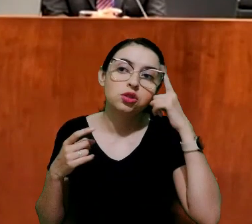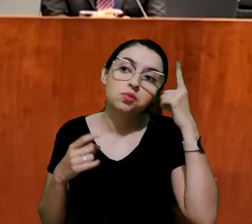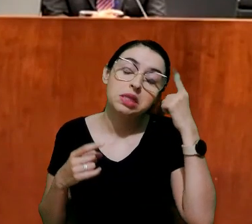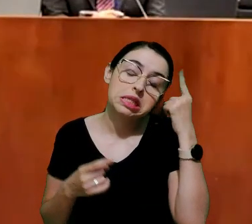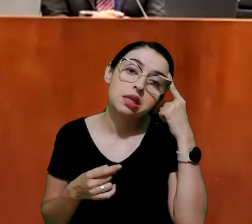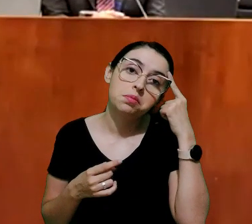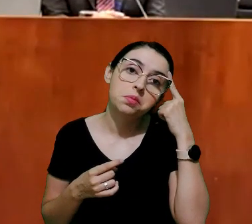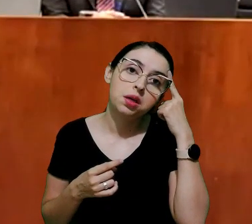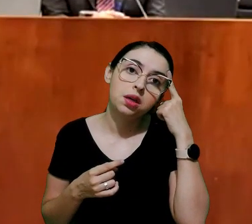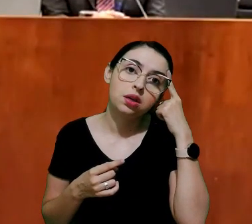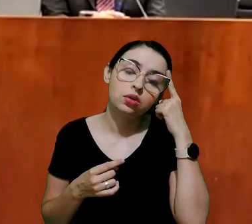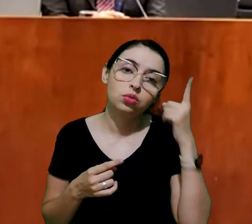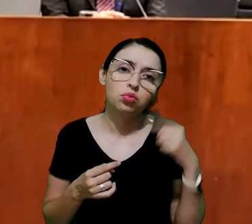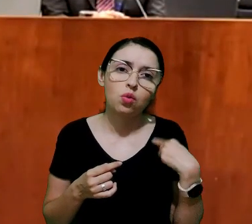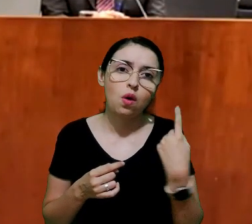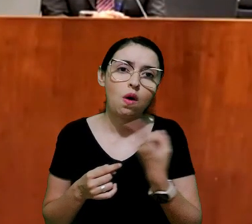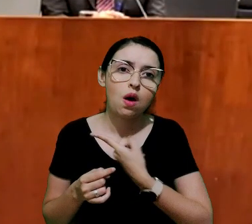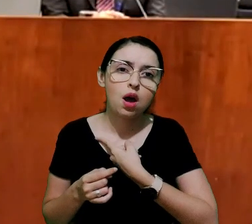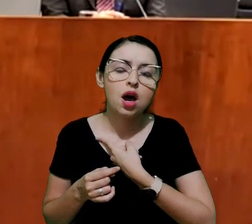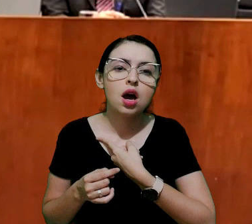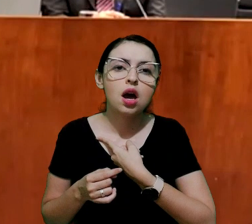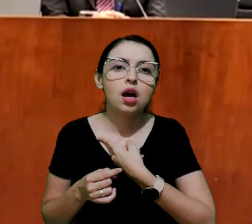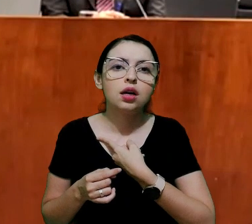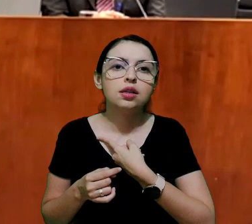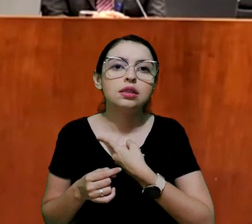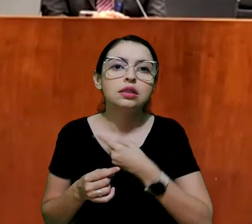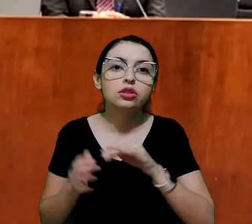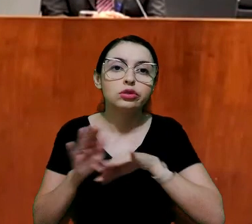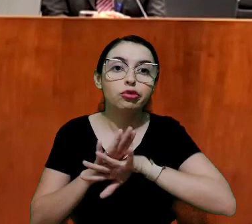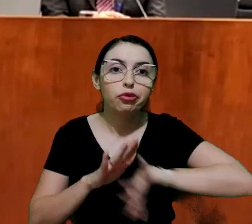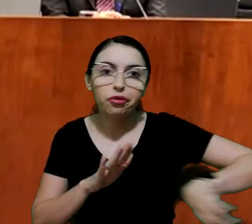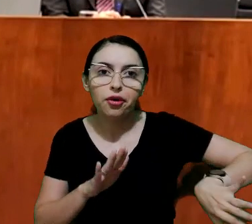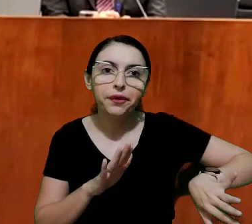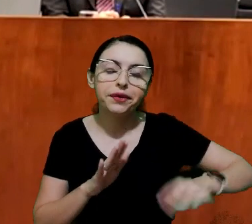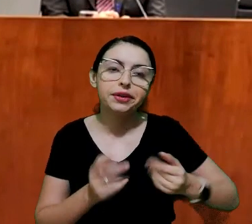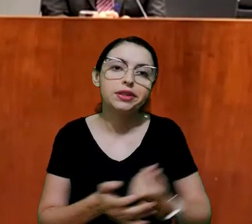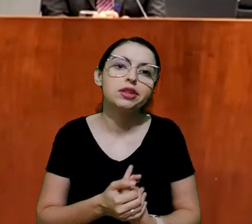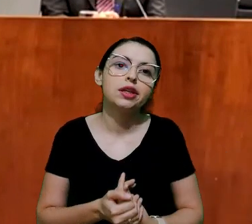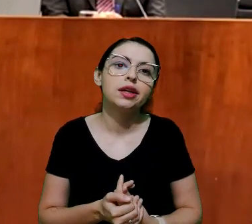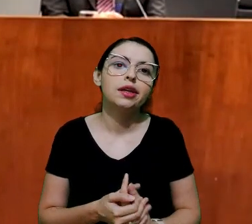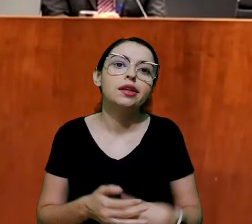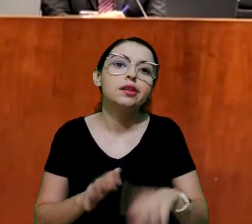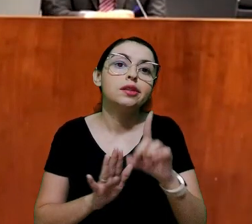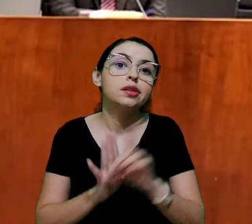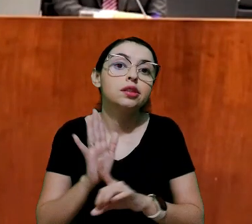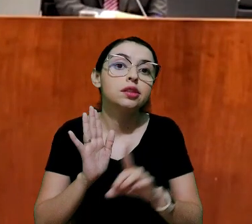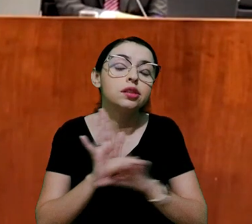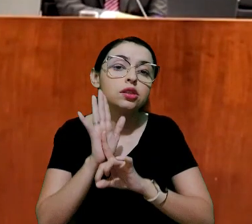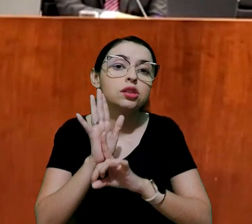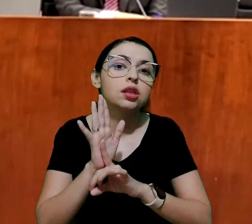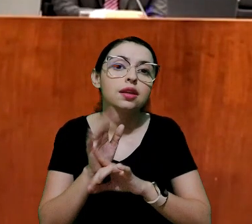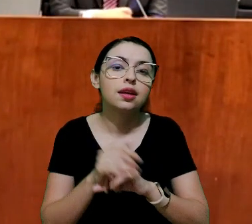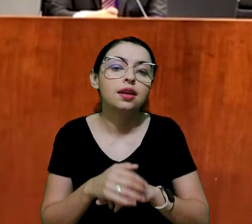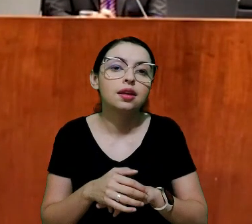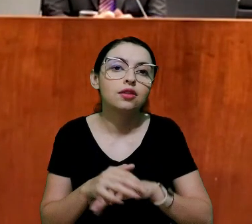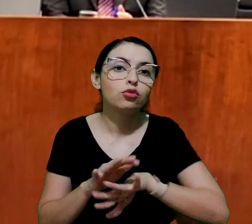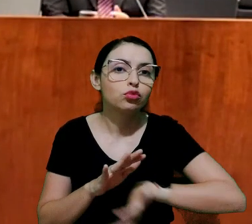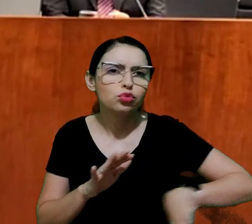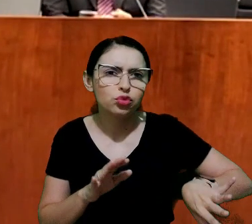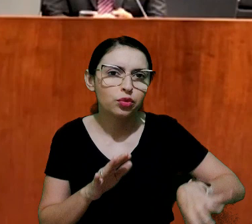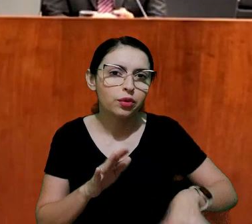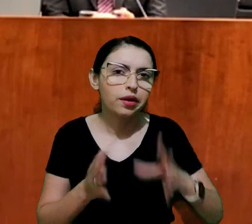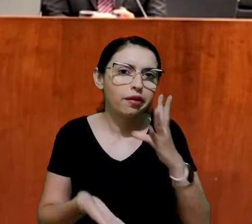nós temos uma tendência que se encontra muito para fugir, como a professora notou, planejamento sucessório, para fugir, vamos dizer assim, a palavra é essa,